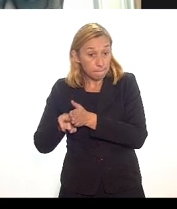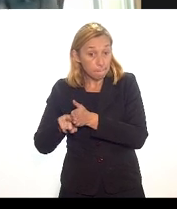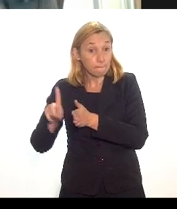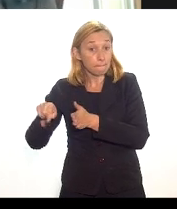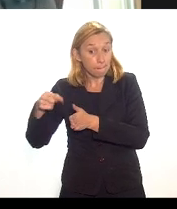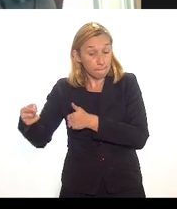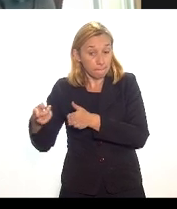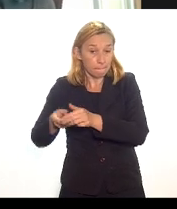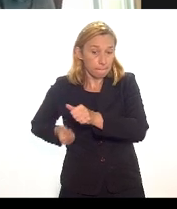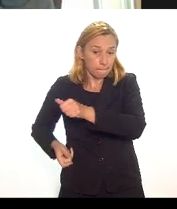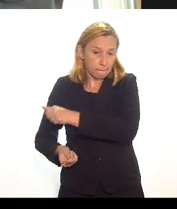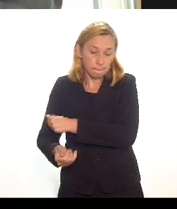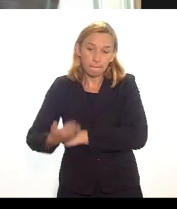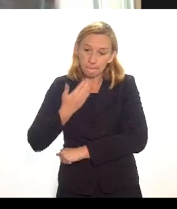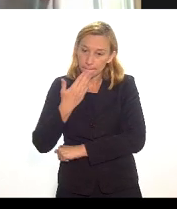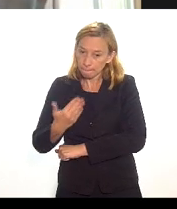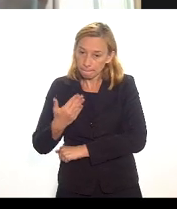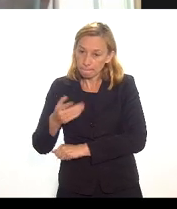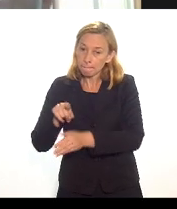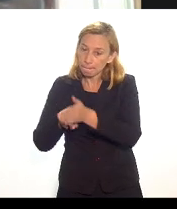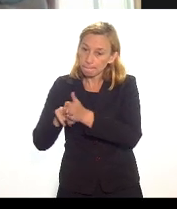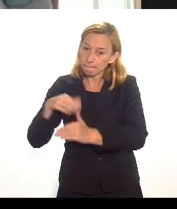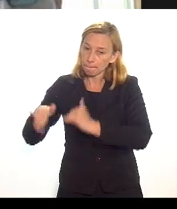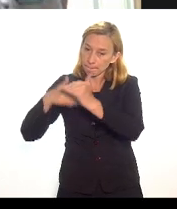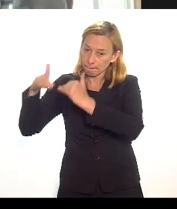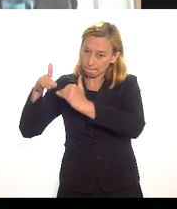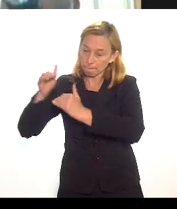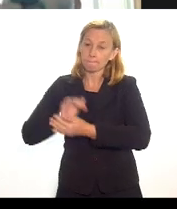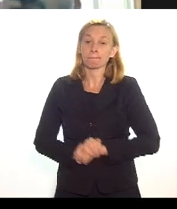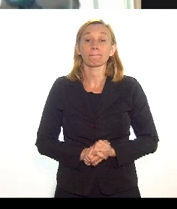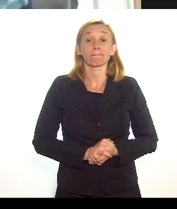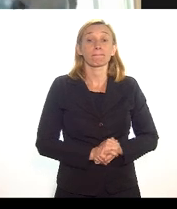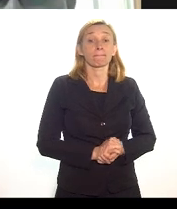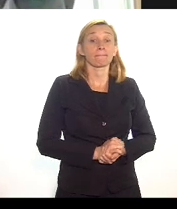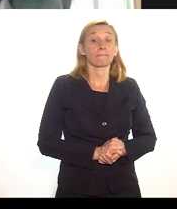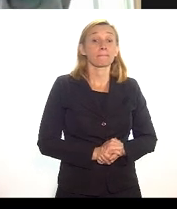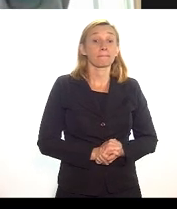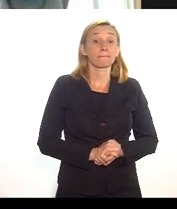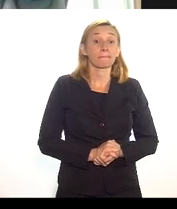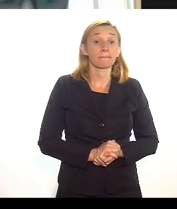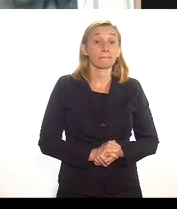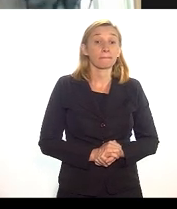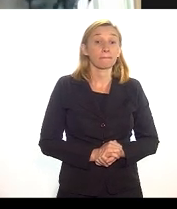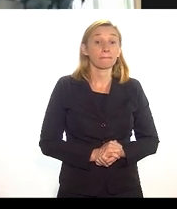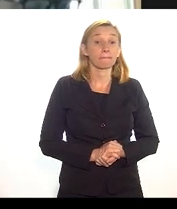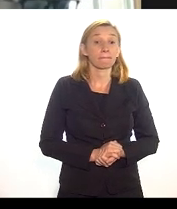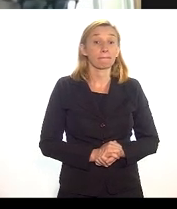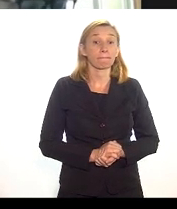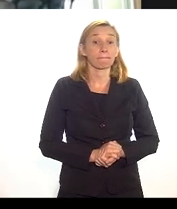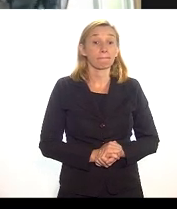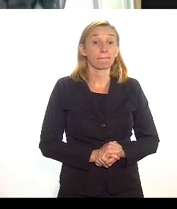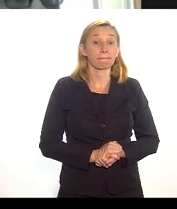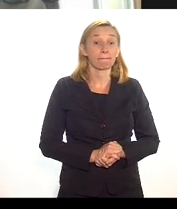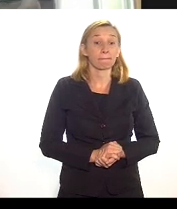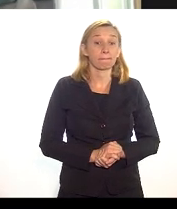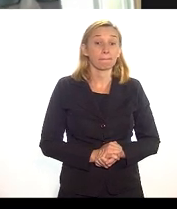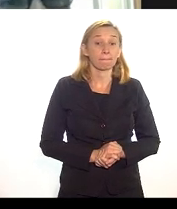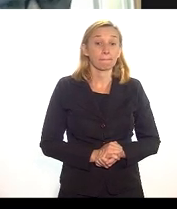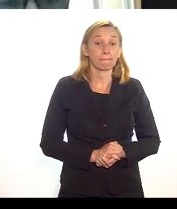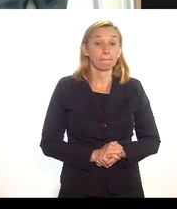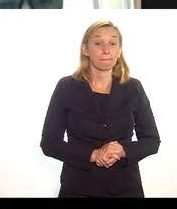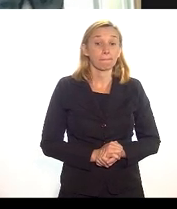esse investimento em pesquisa e desenvolvimento. Né? E não são raras as glosas,